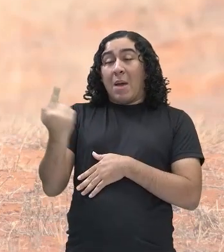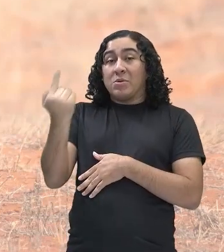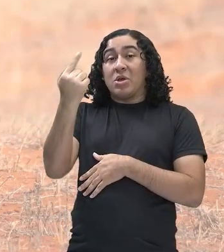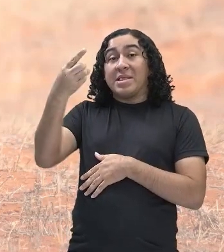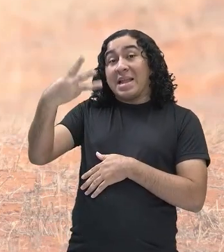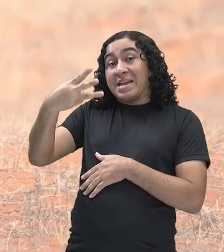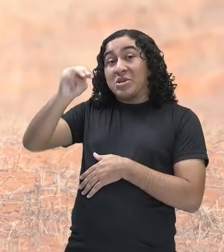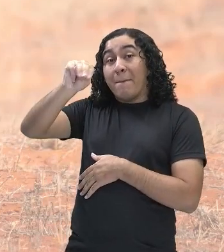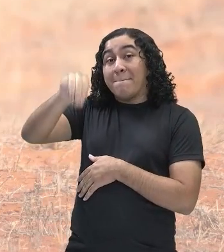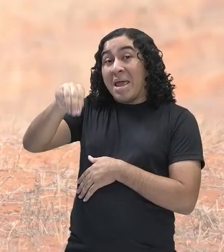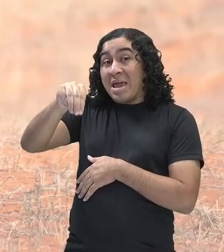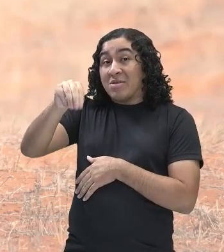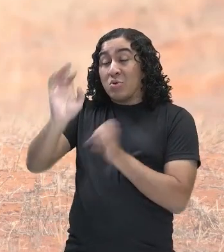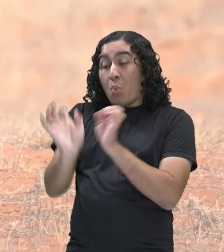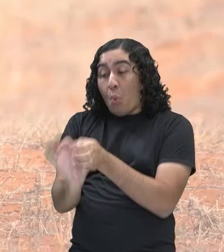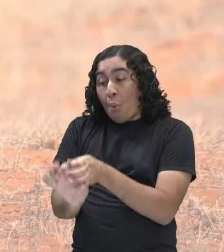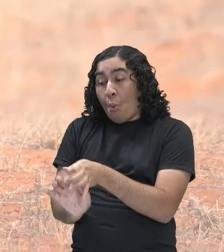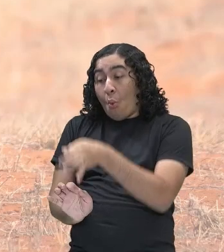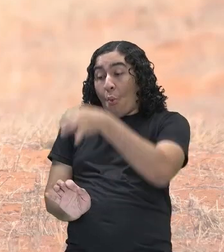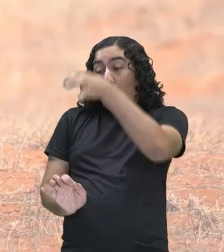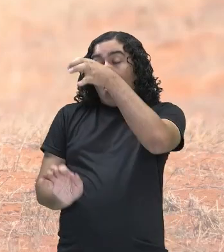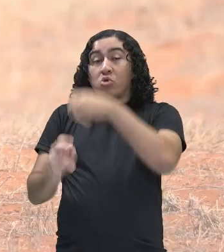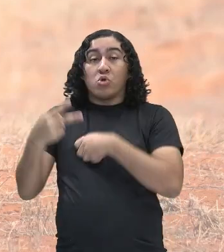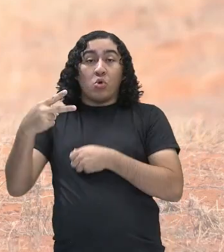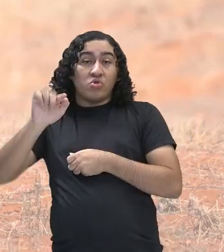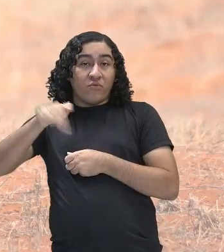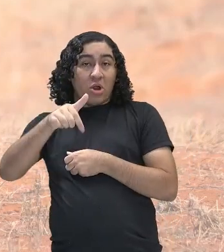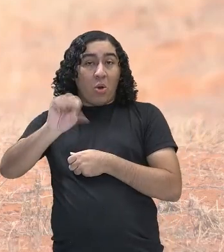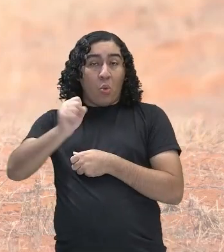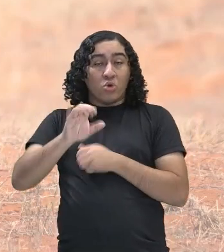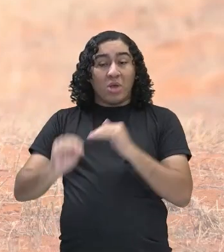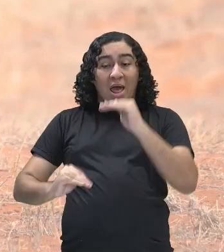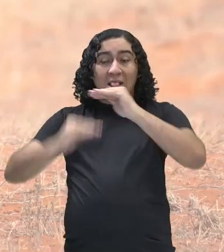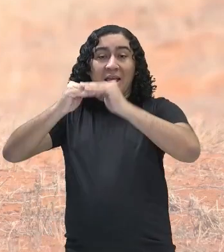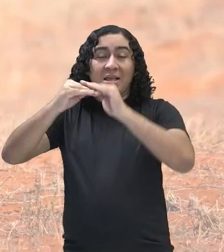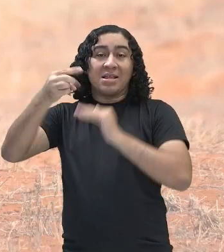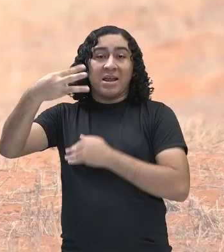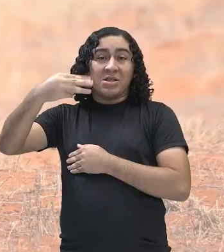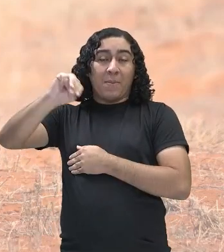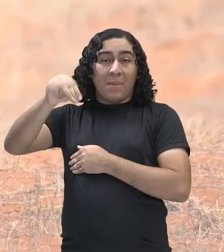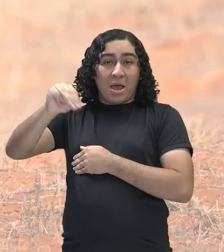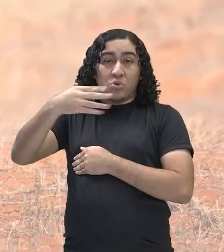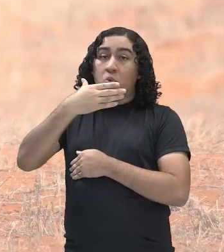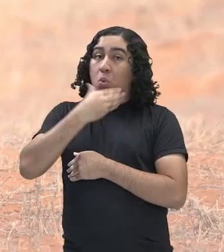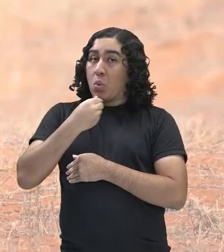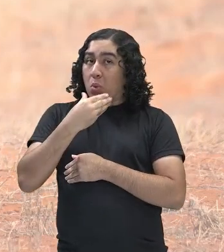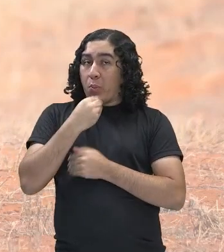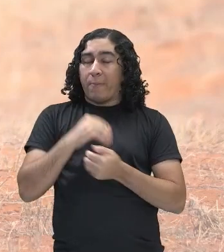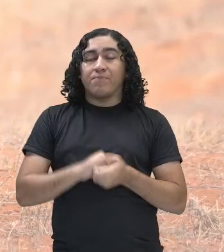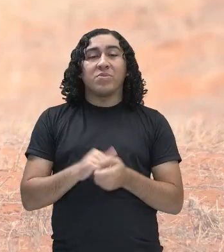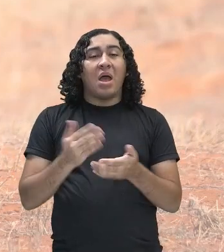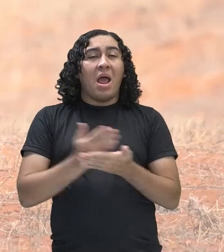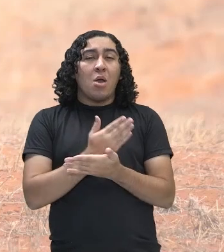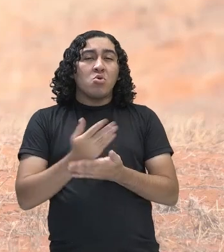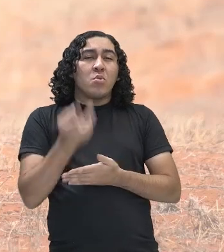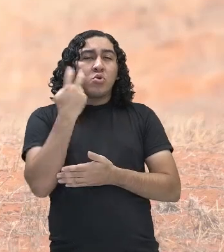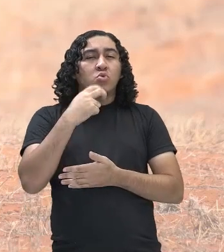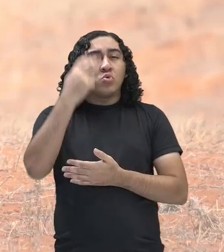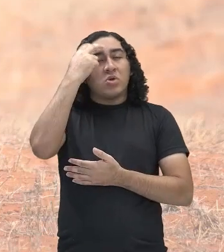3 metros de altura, de 2,8 a 3 metros, isso aí é o macho. Em algumas culturas existe